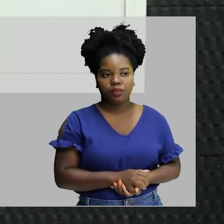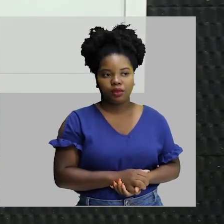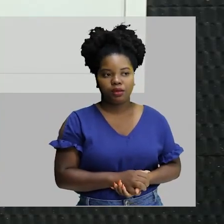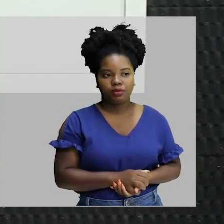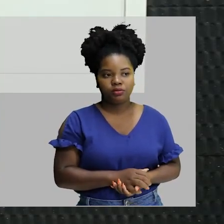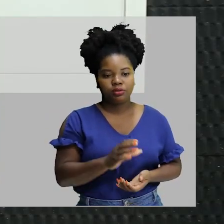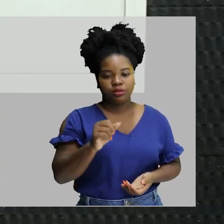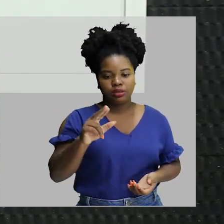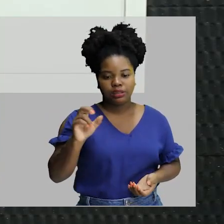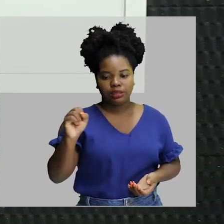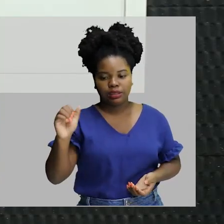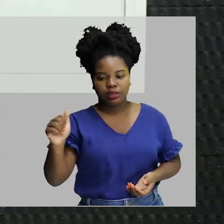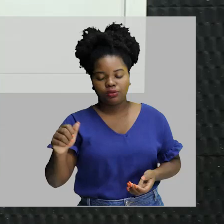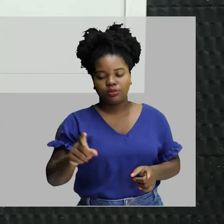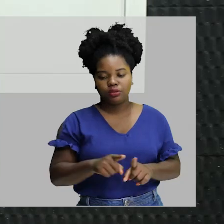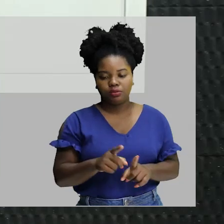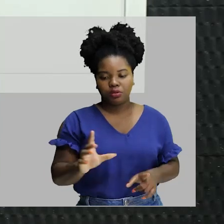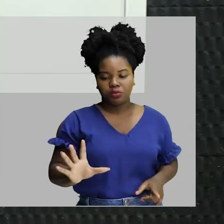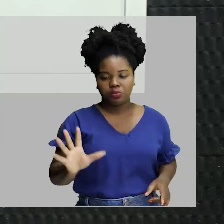e efeito.